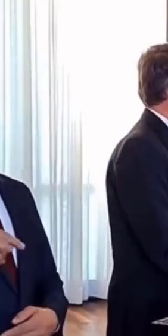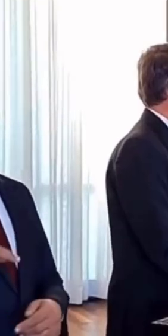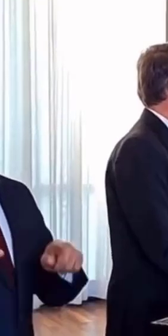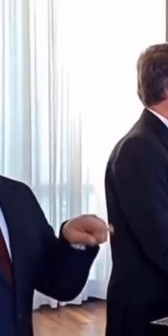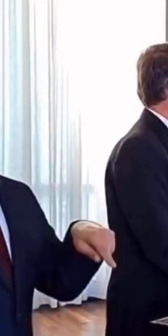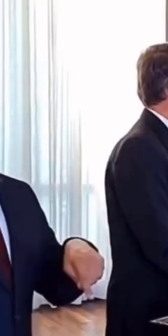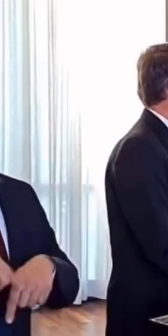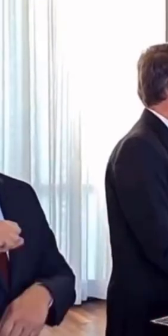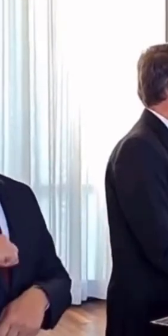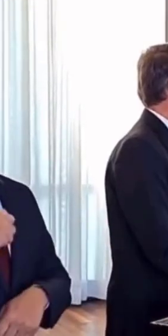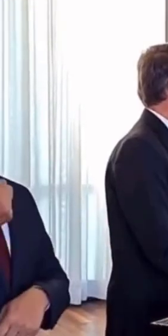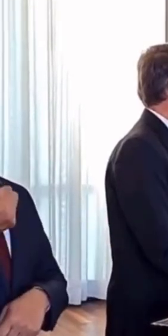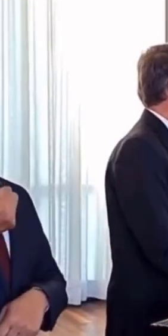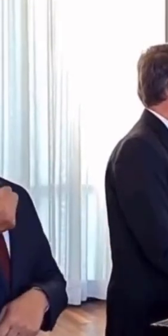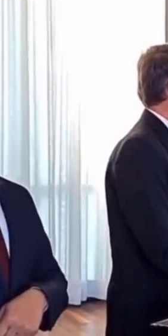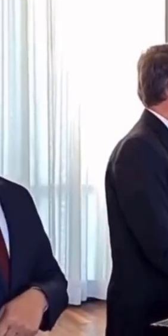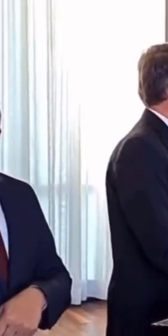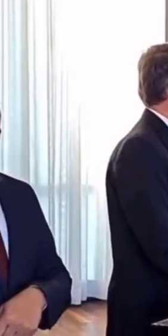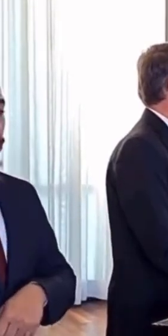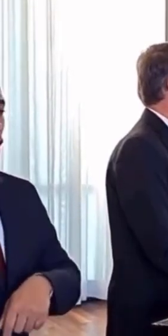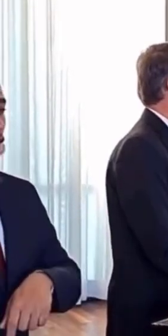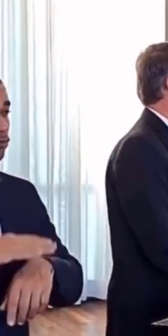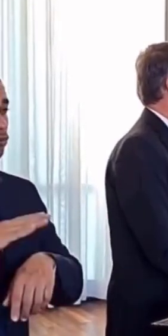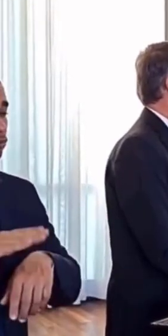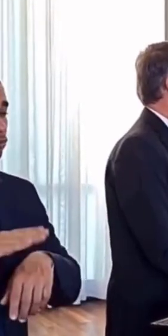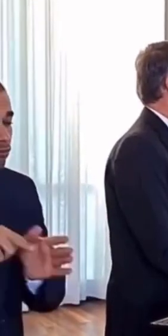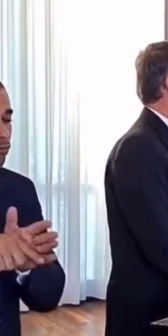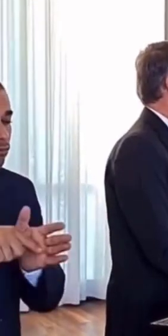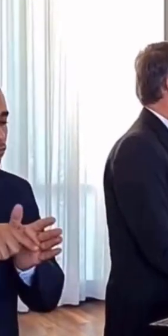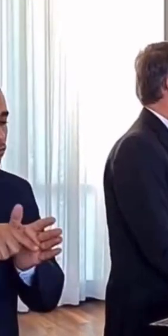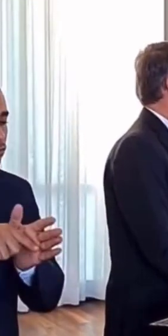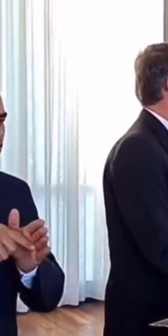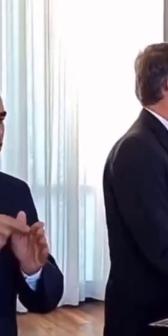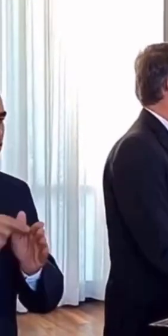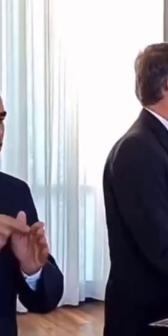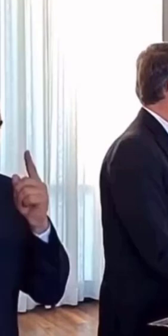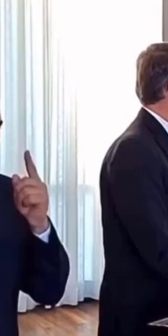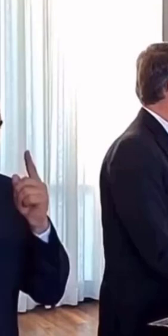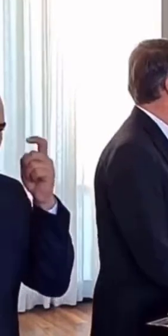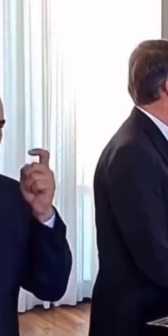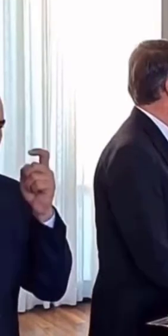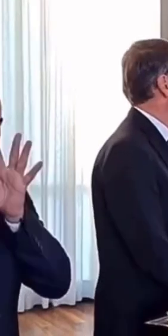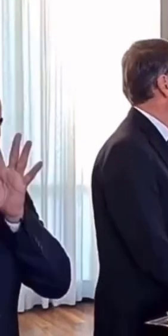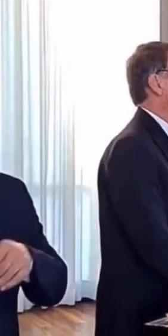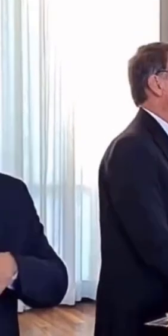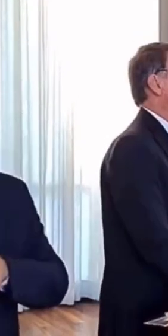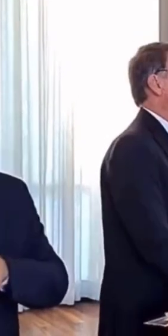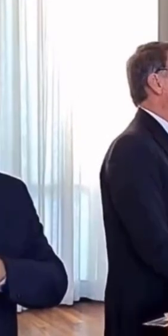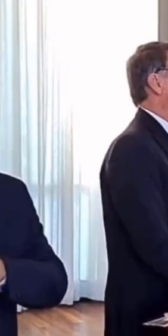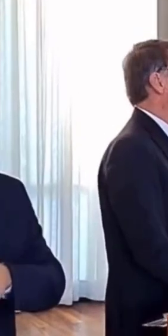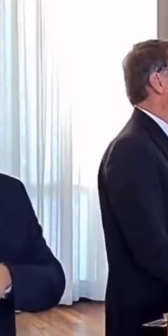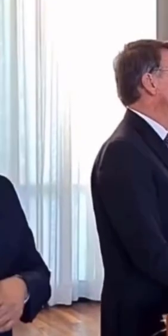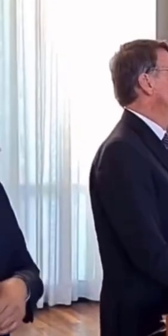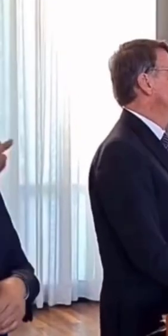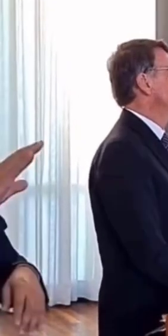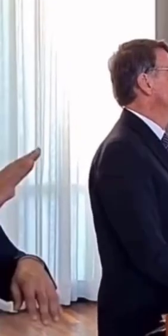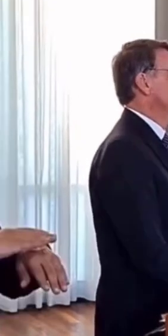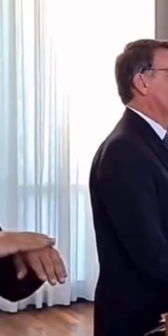sua grande maioria, não servirá para o futuro de nosso país. Muito obrigado, presidente. Se você estiver sentindo falta de